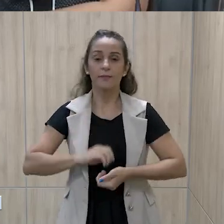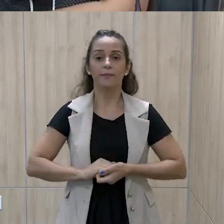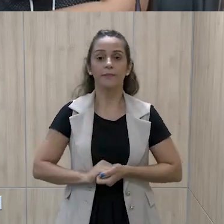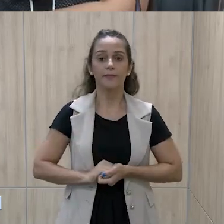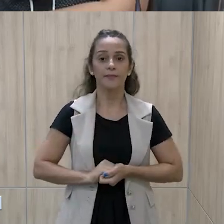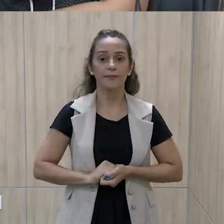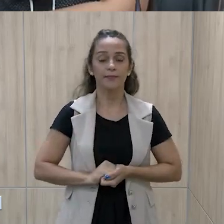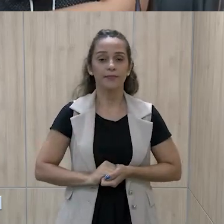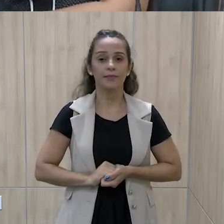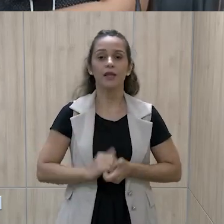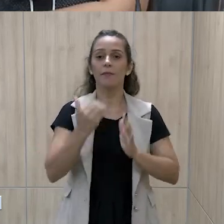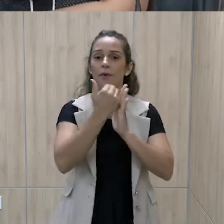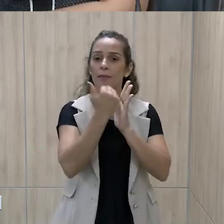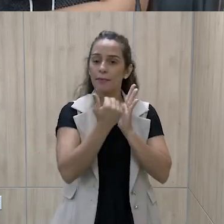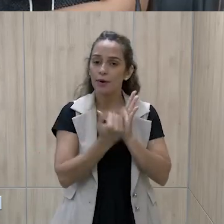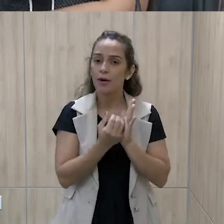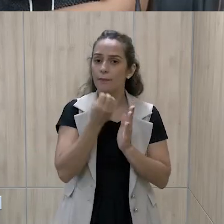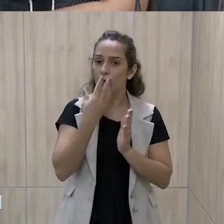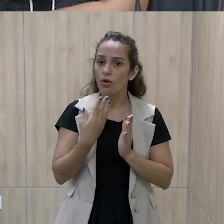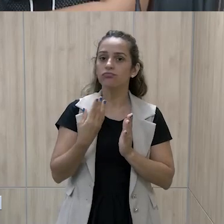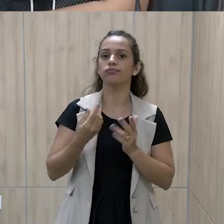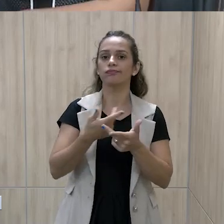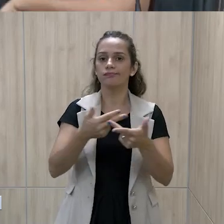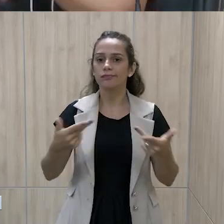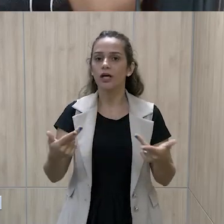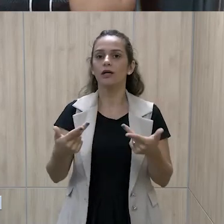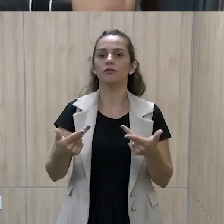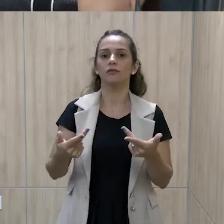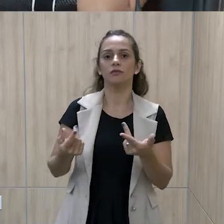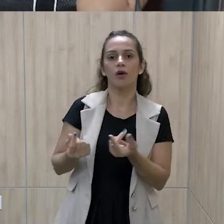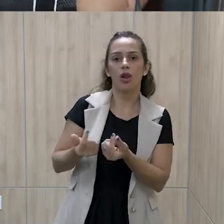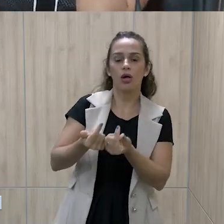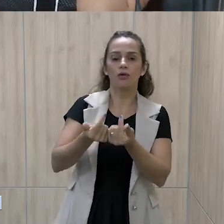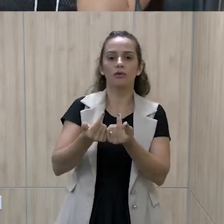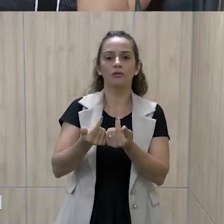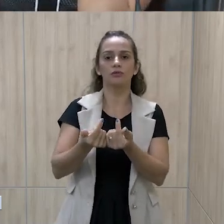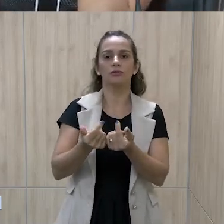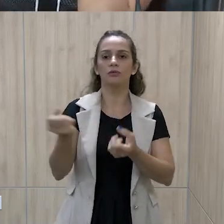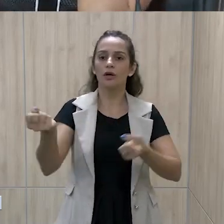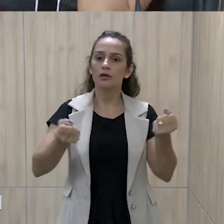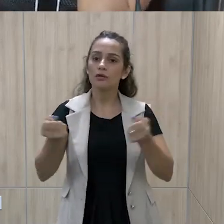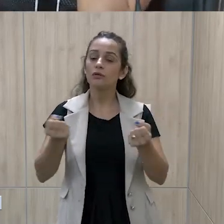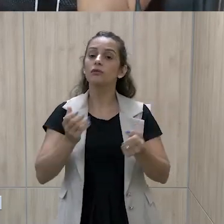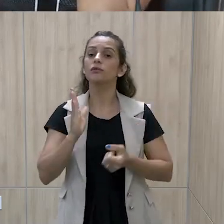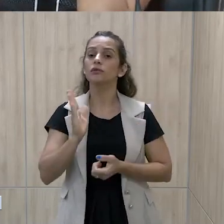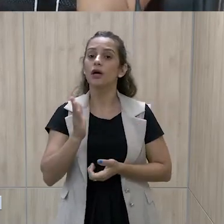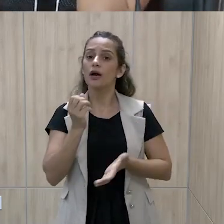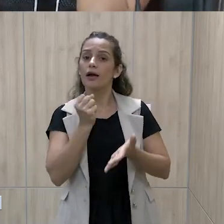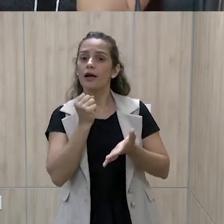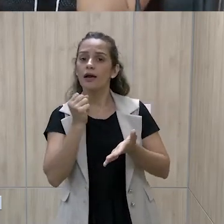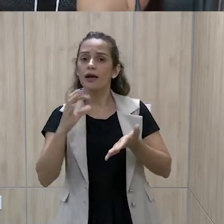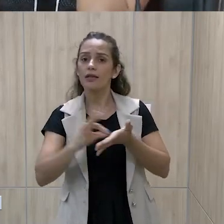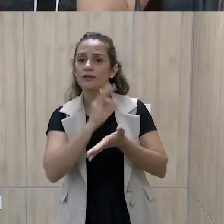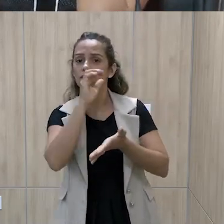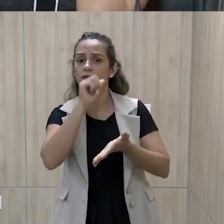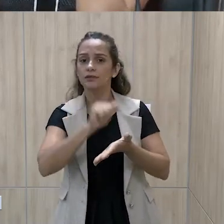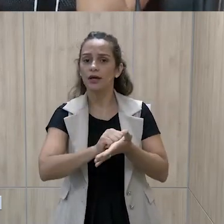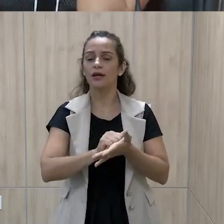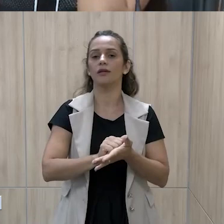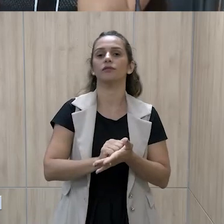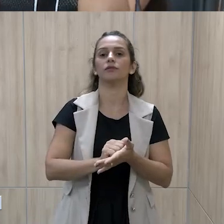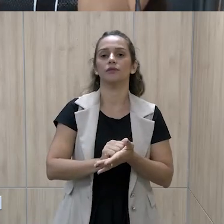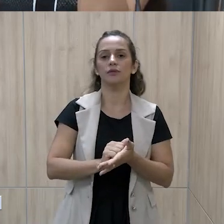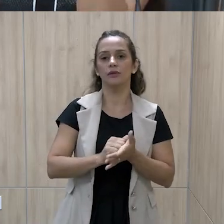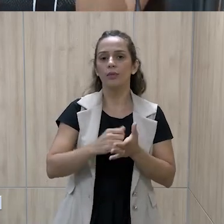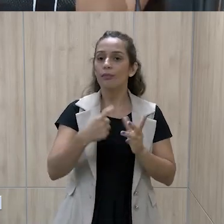do deputado Pedro Fernandes que dispõe sobre os benefícios fiscais e tarifários aos condutores cadastrados ao registro Nacional positivo de